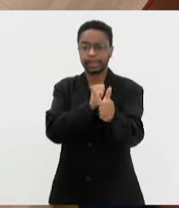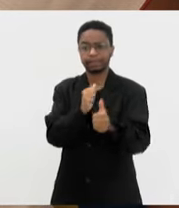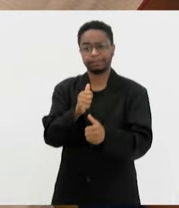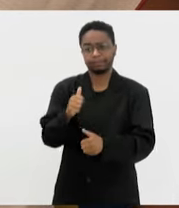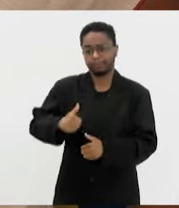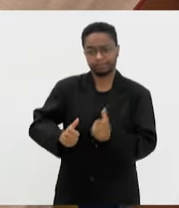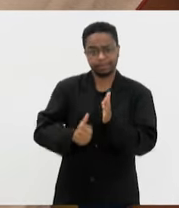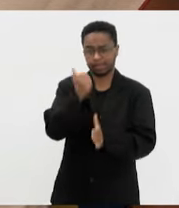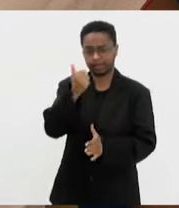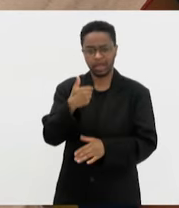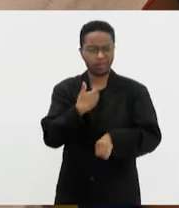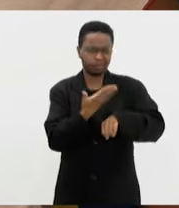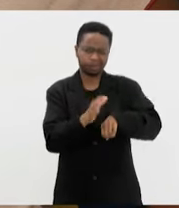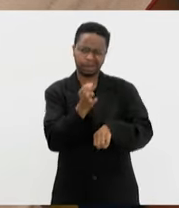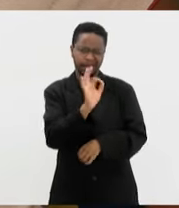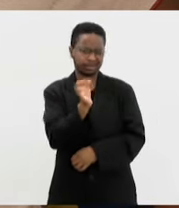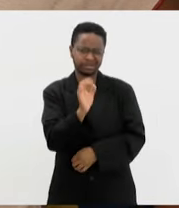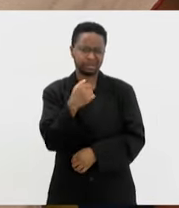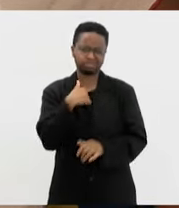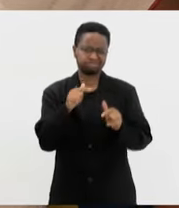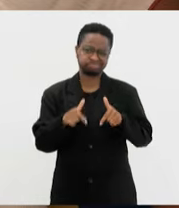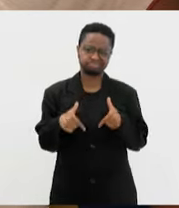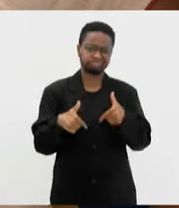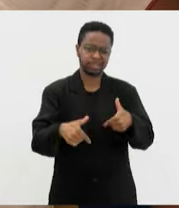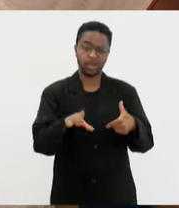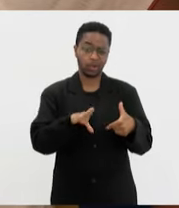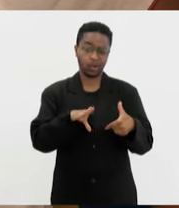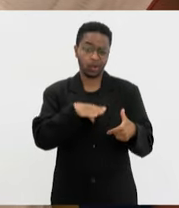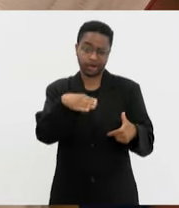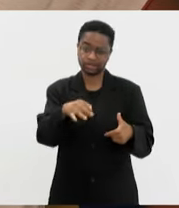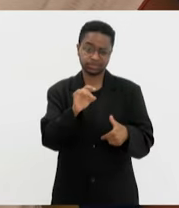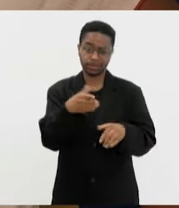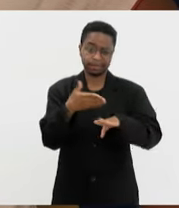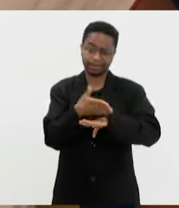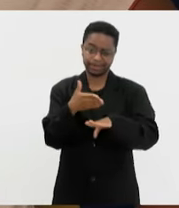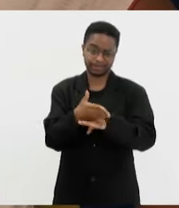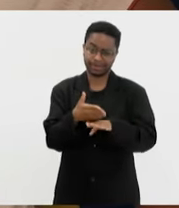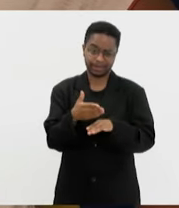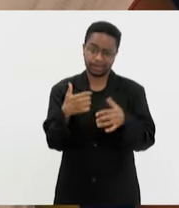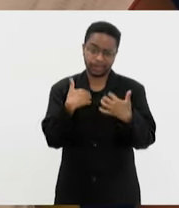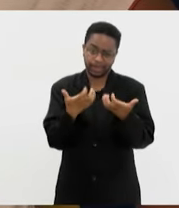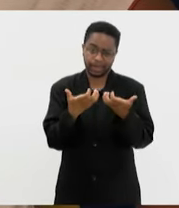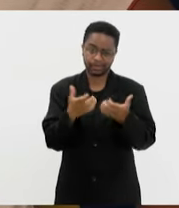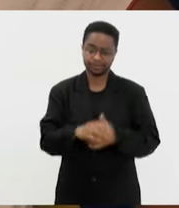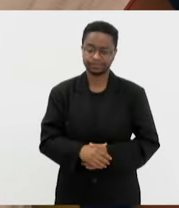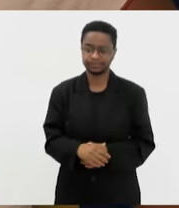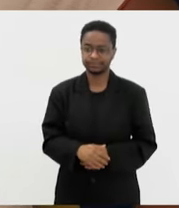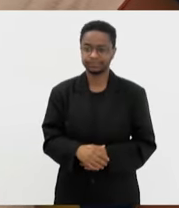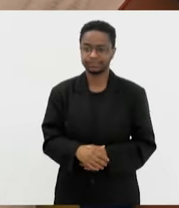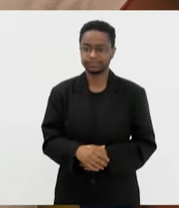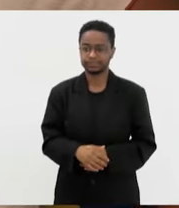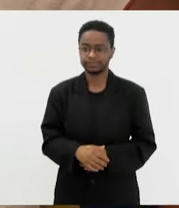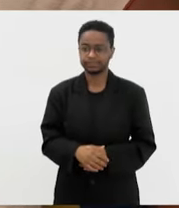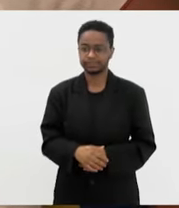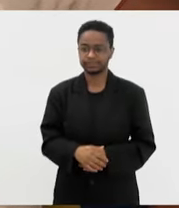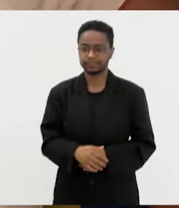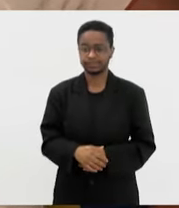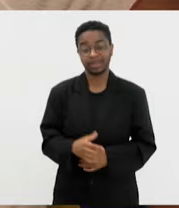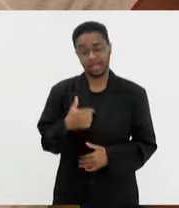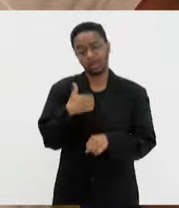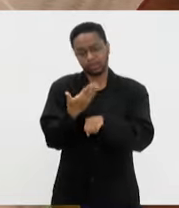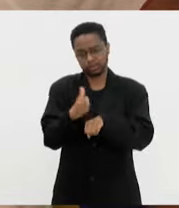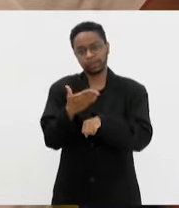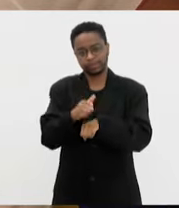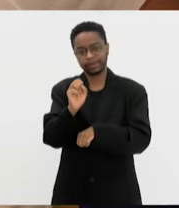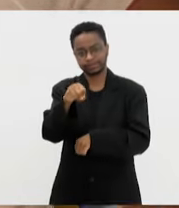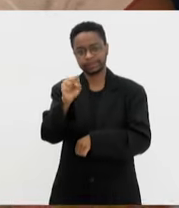estou treinada, estou indo na cara e na coragem. Estou indo pela participação. Vamos participar desse circuito. Ah, eu estou